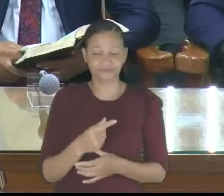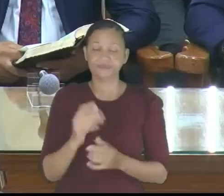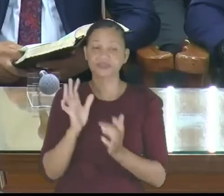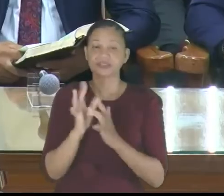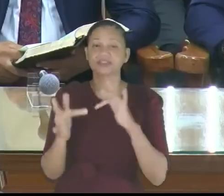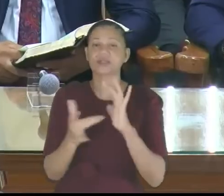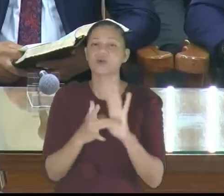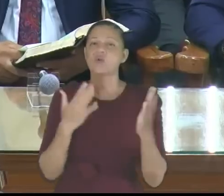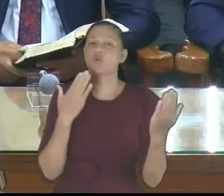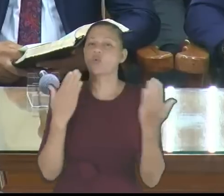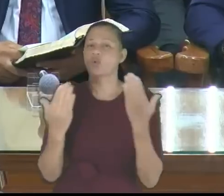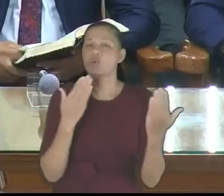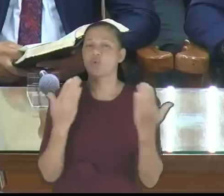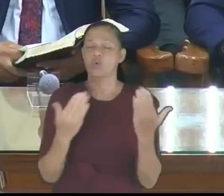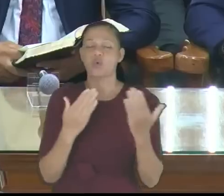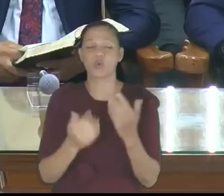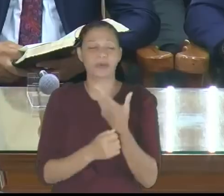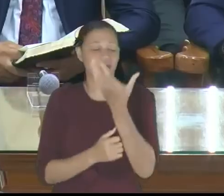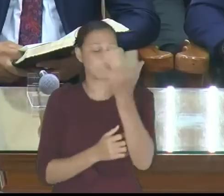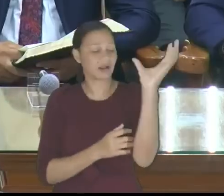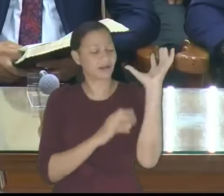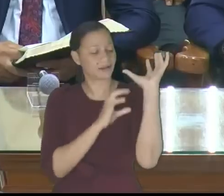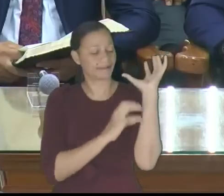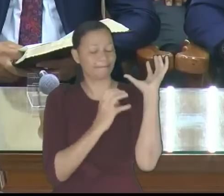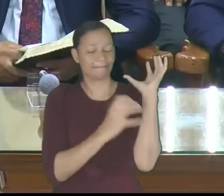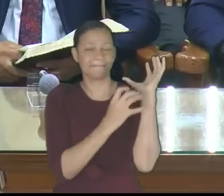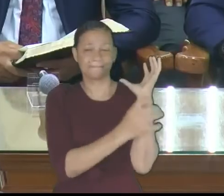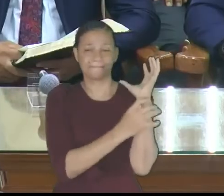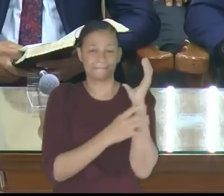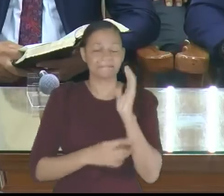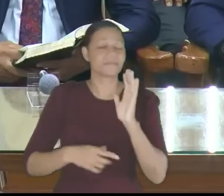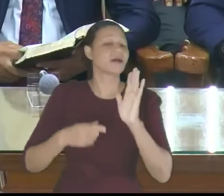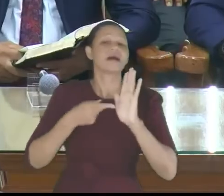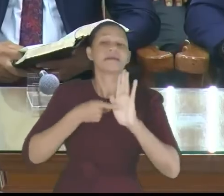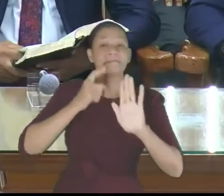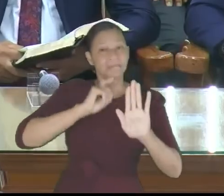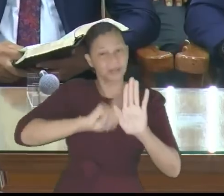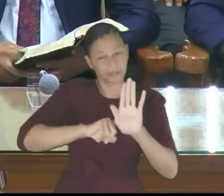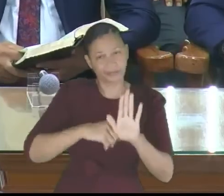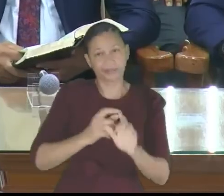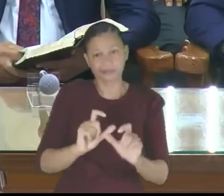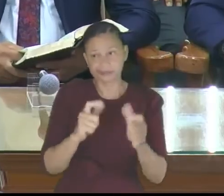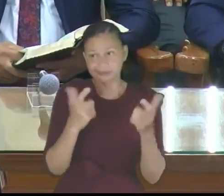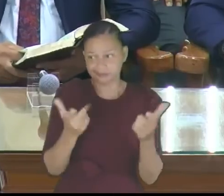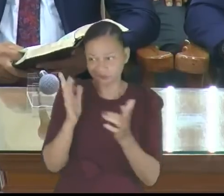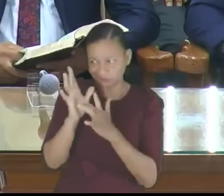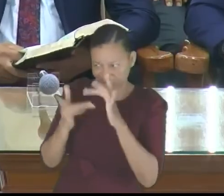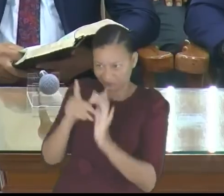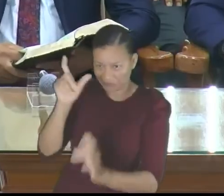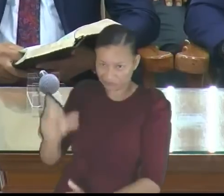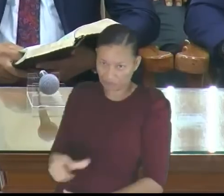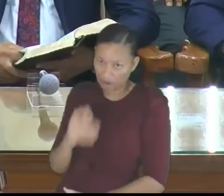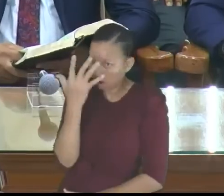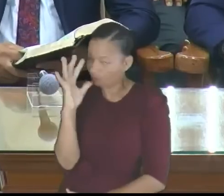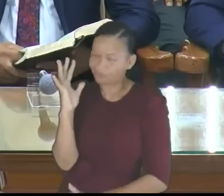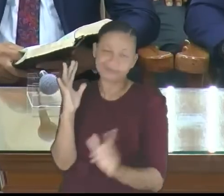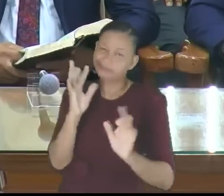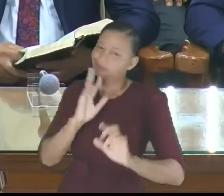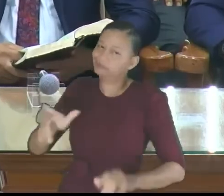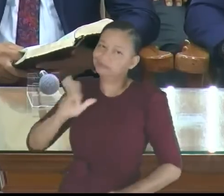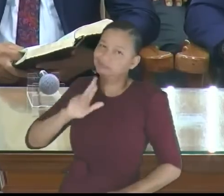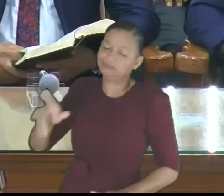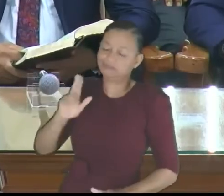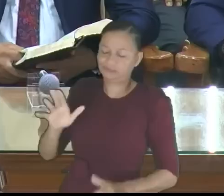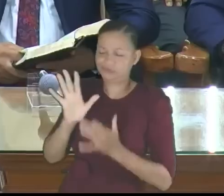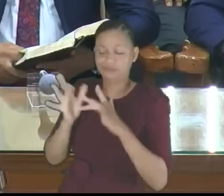uma macieira. É uma figura de linguagem, uma metáfora. Evidentemente que Jesus não é um pé de maçã. Ele disse, eu sou o